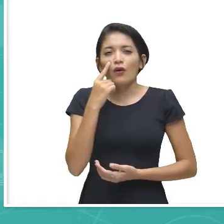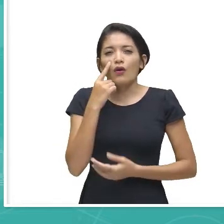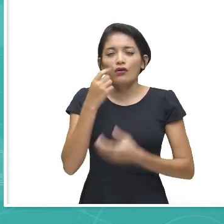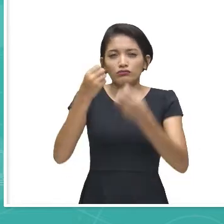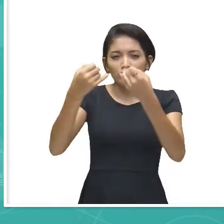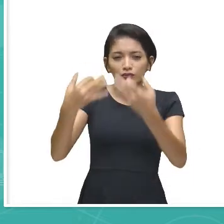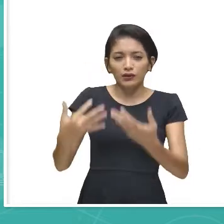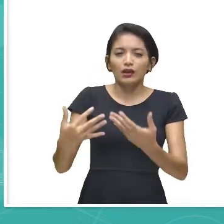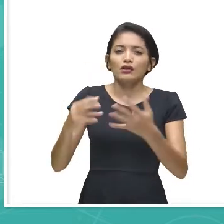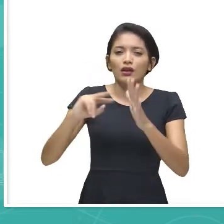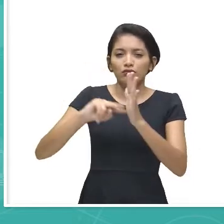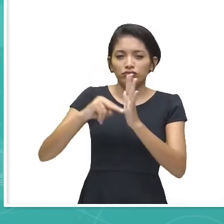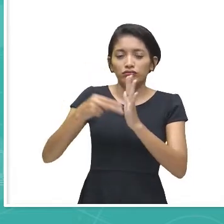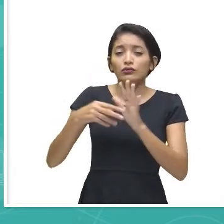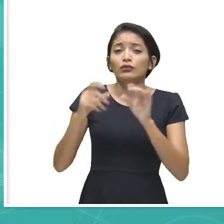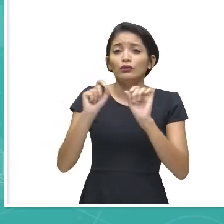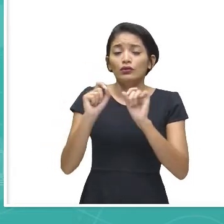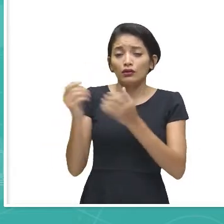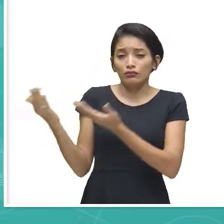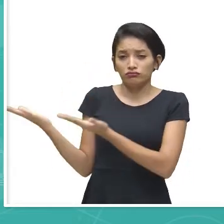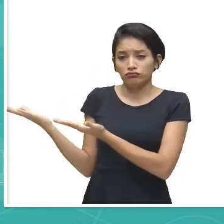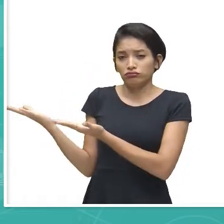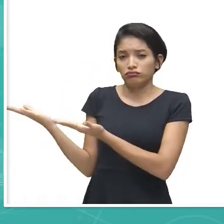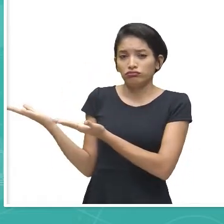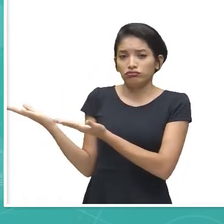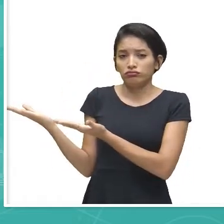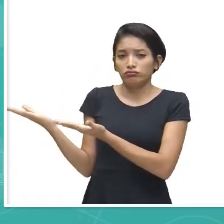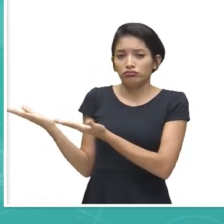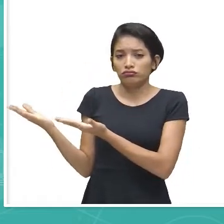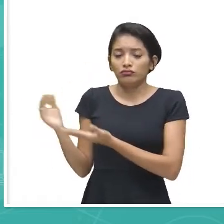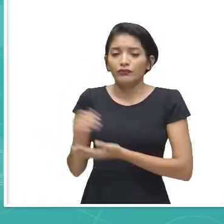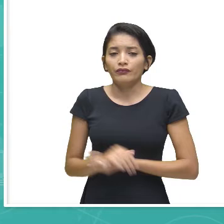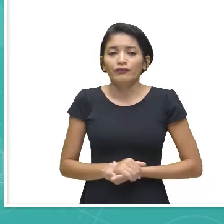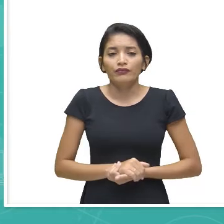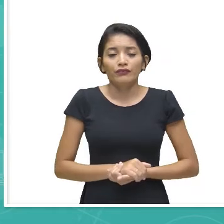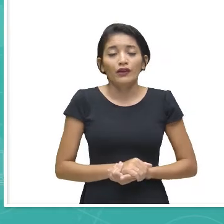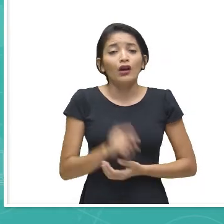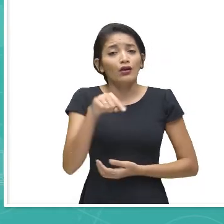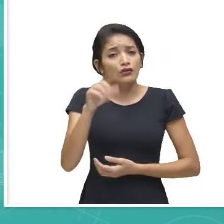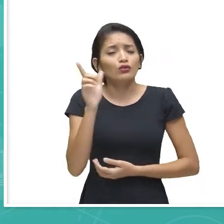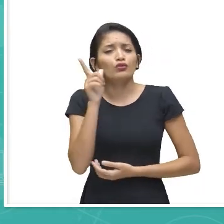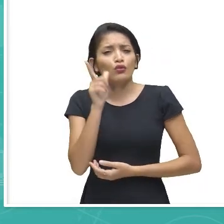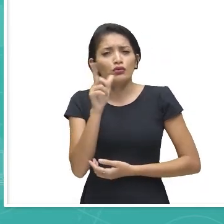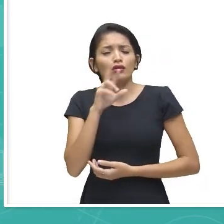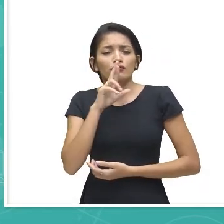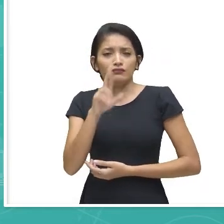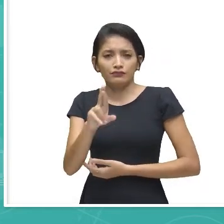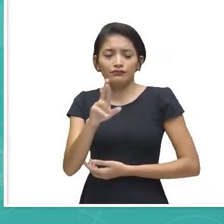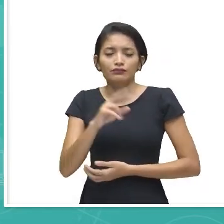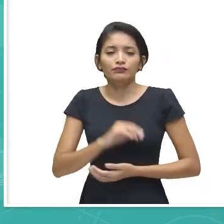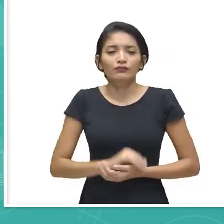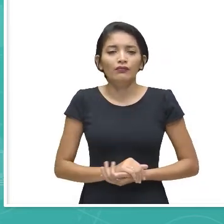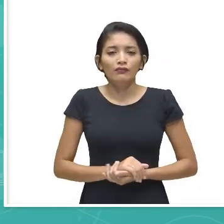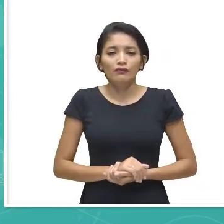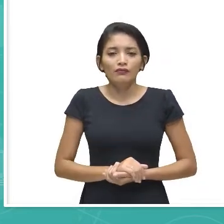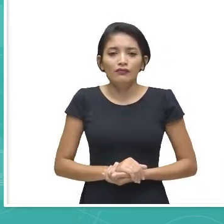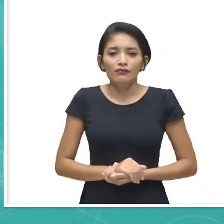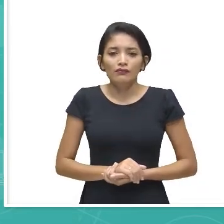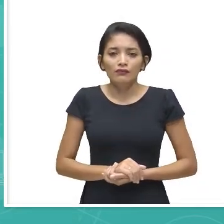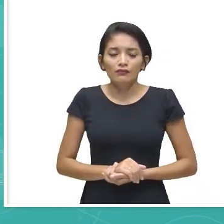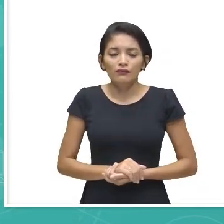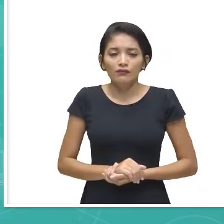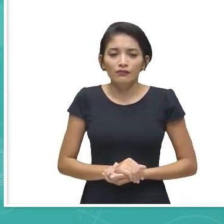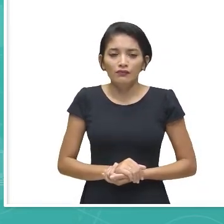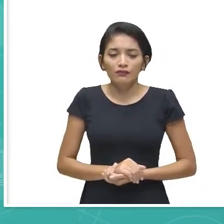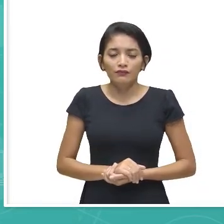Montou aqui, armou essa continha, rapidinho vocês vão conseguir responder. Aqui é o 5.